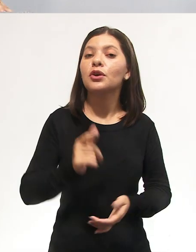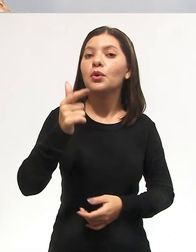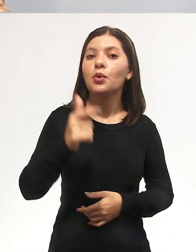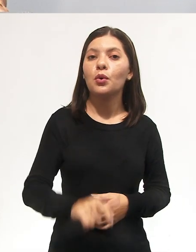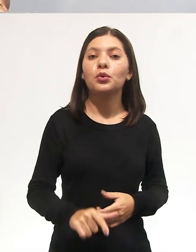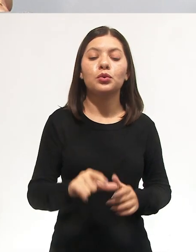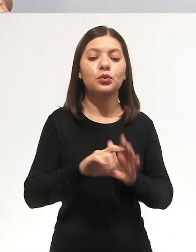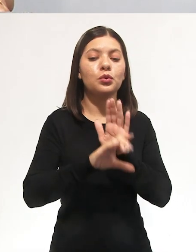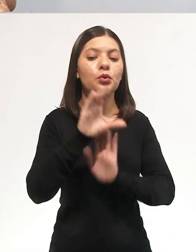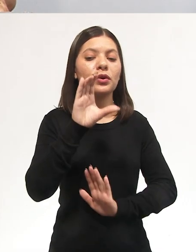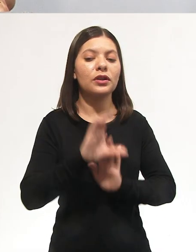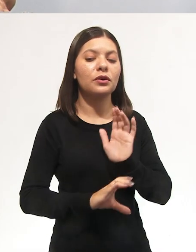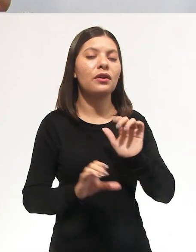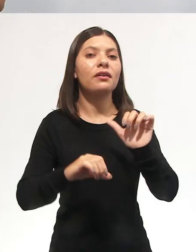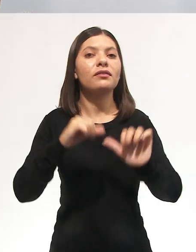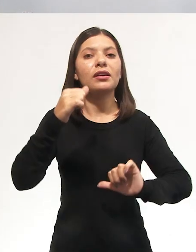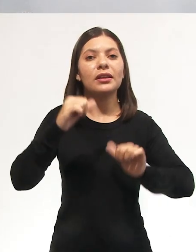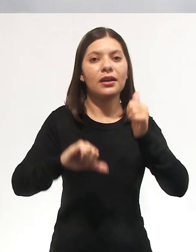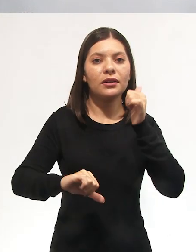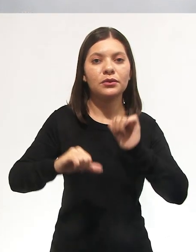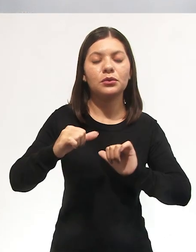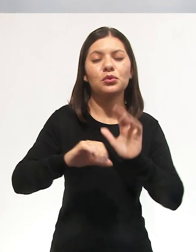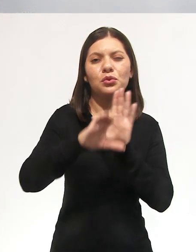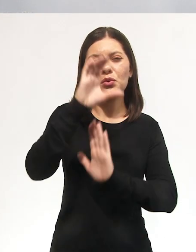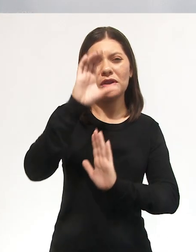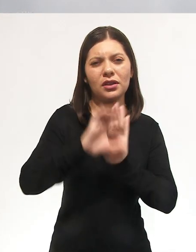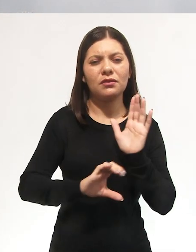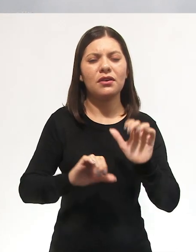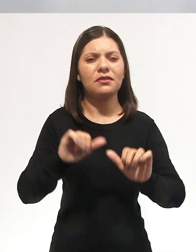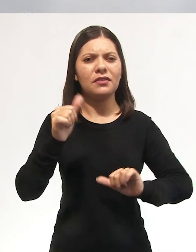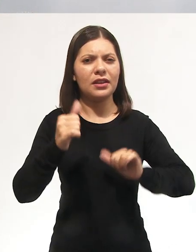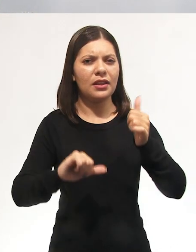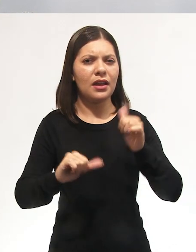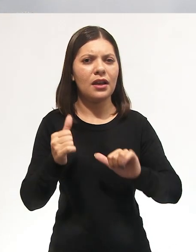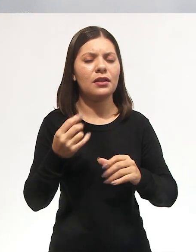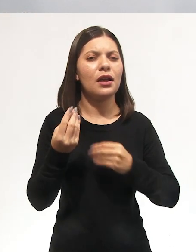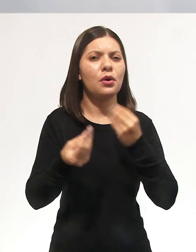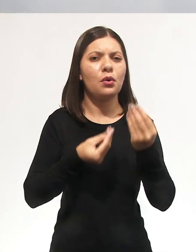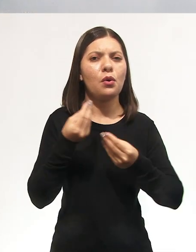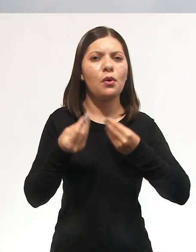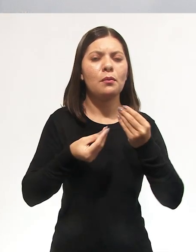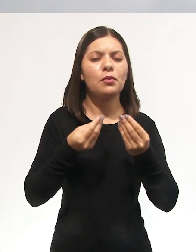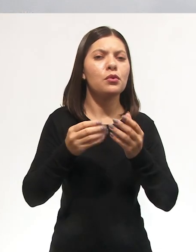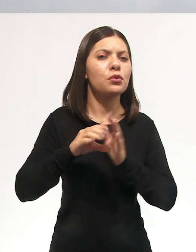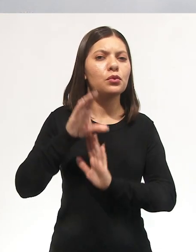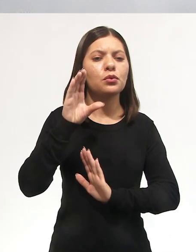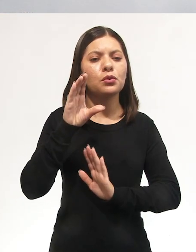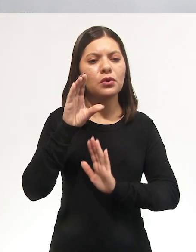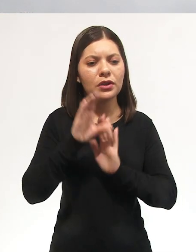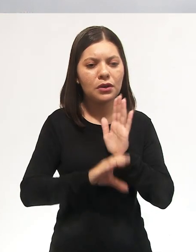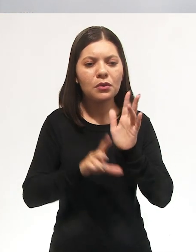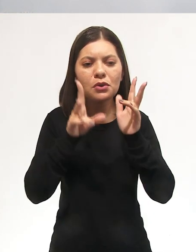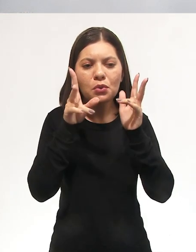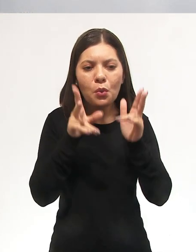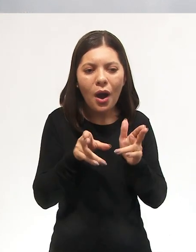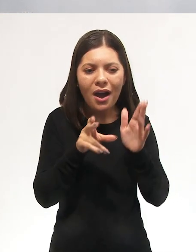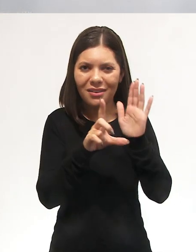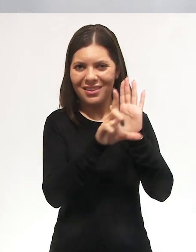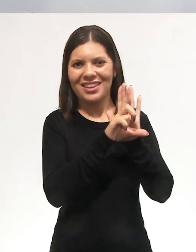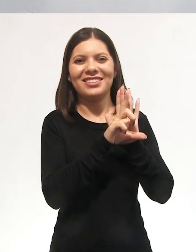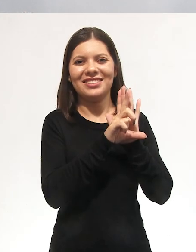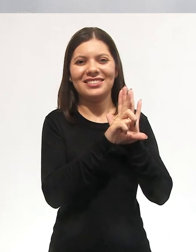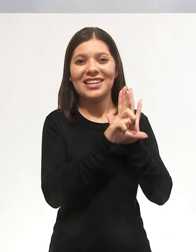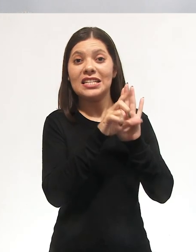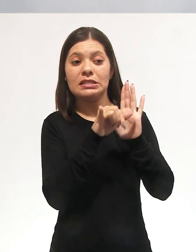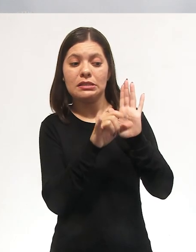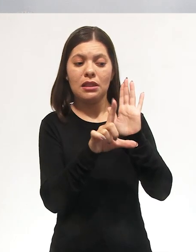e o currículo avaliado. Esse currículo avaliado, geralmente, ele avalia o currículo prescrito. Então,